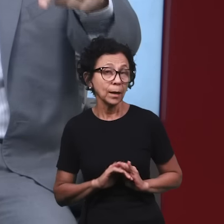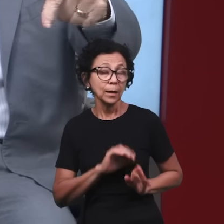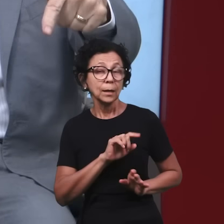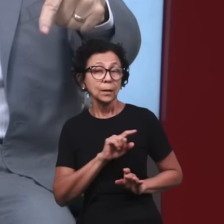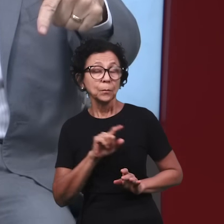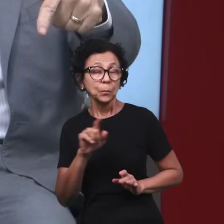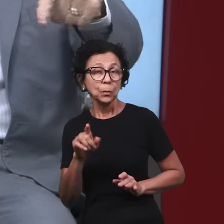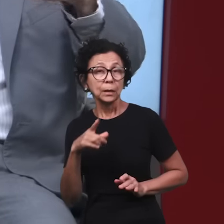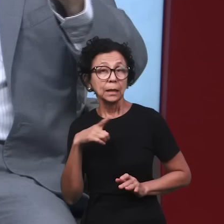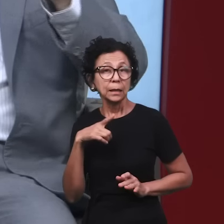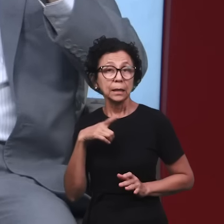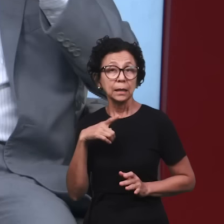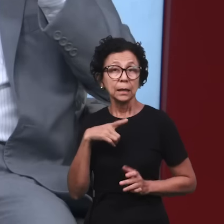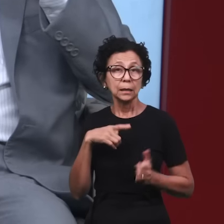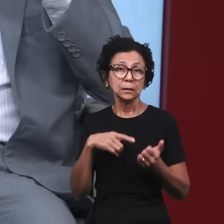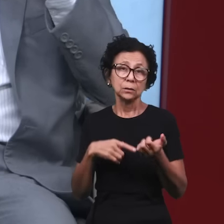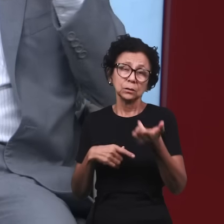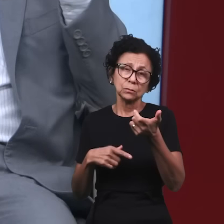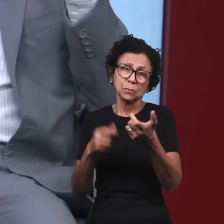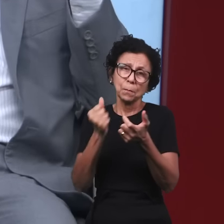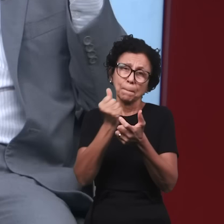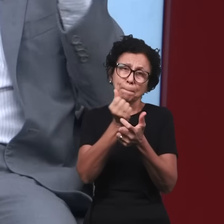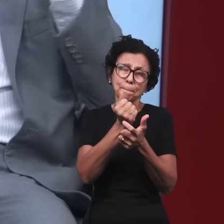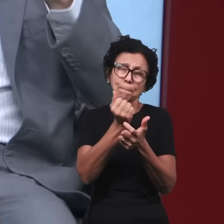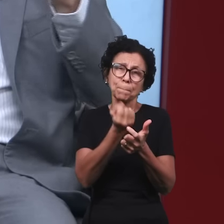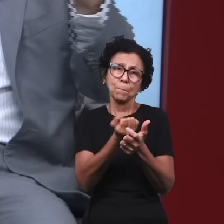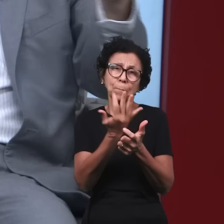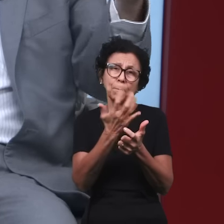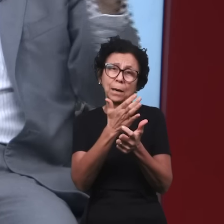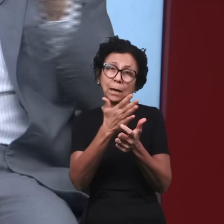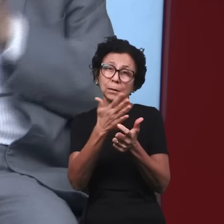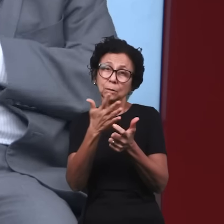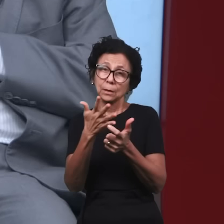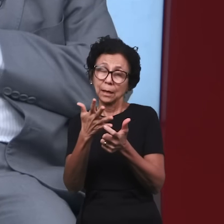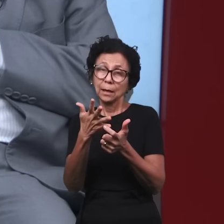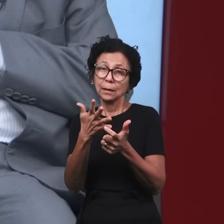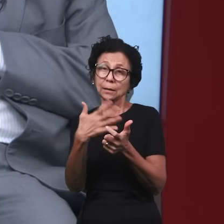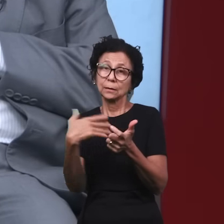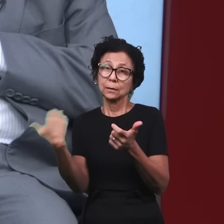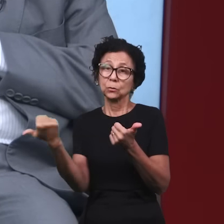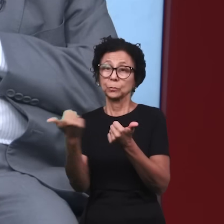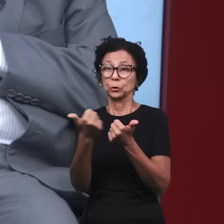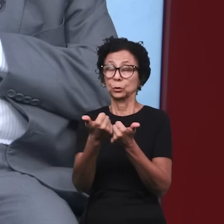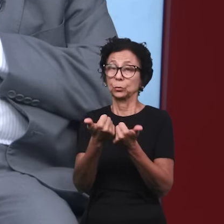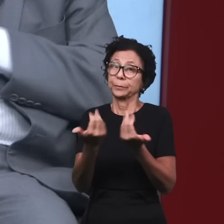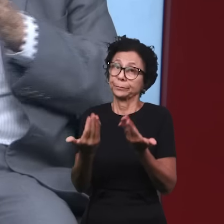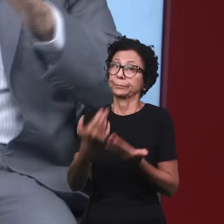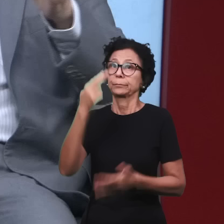patriarca sucessor, sendo já patente que José ocupava esse lugar.